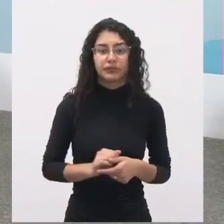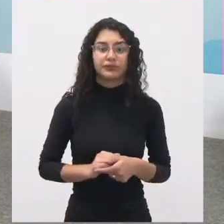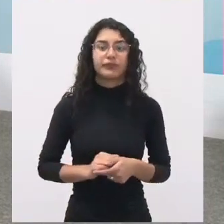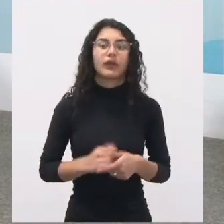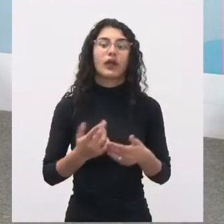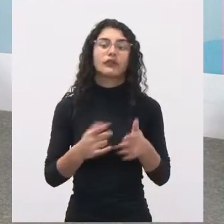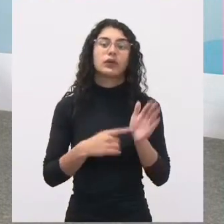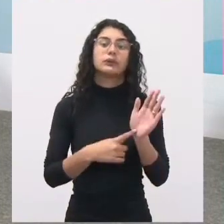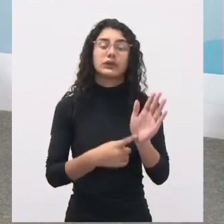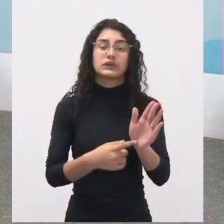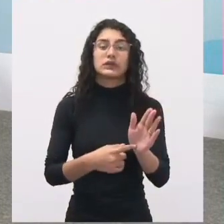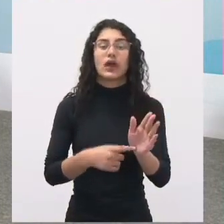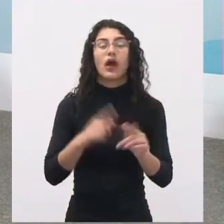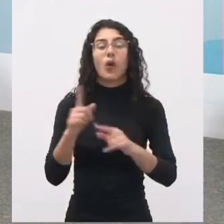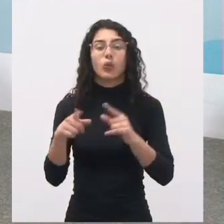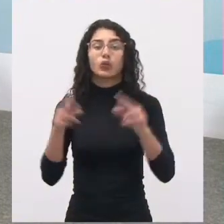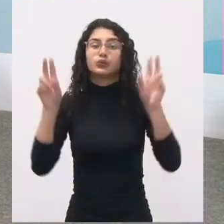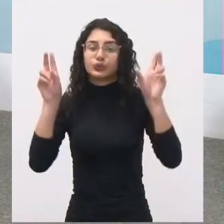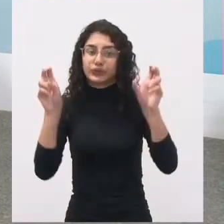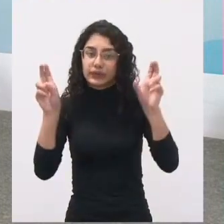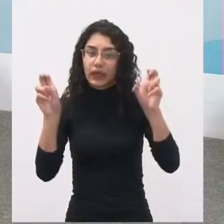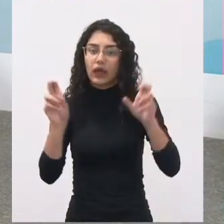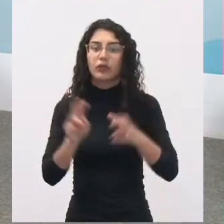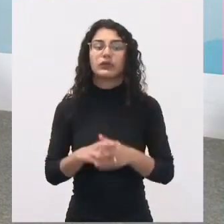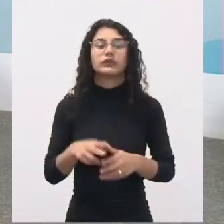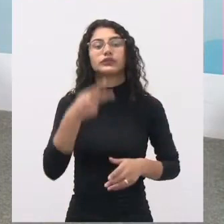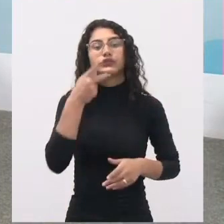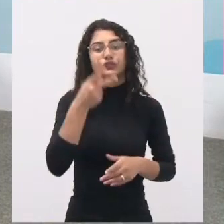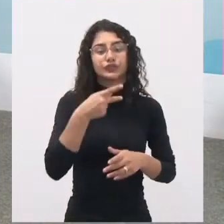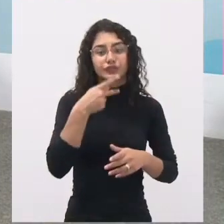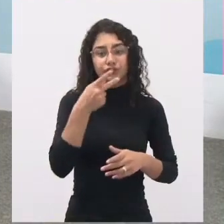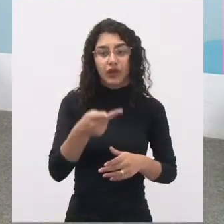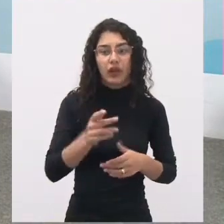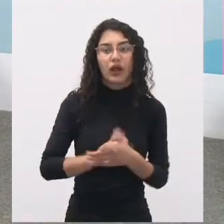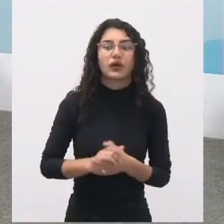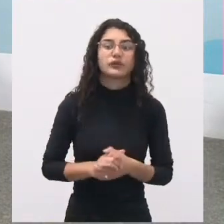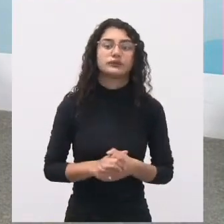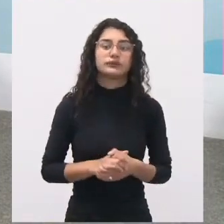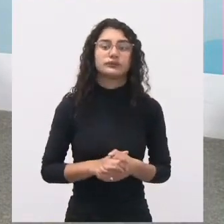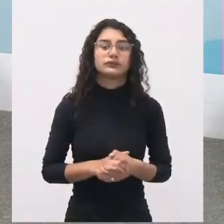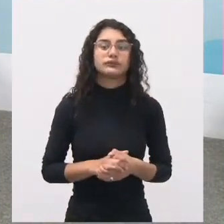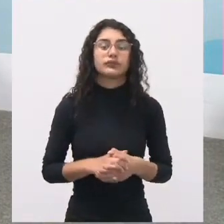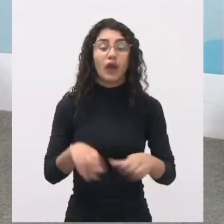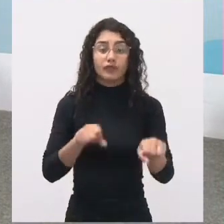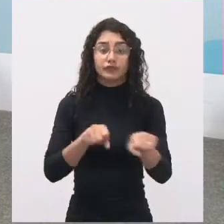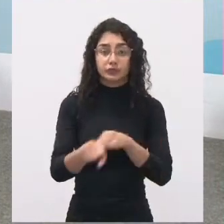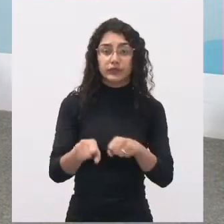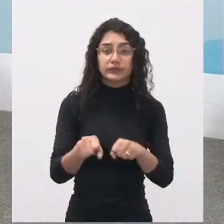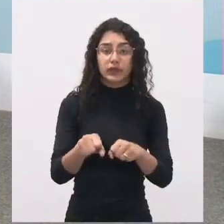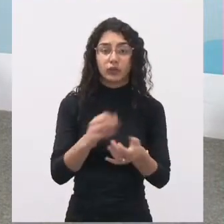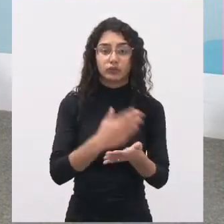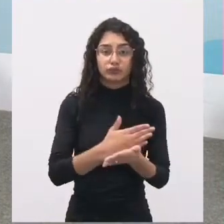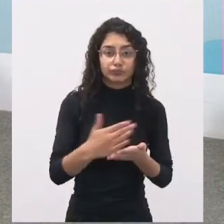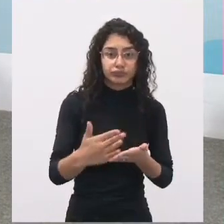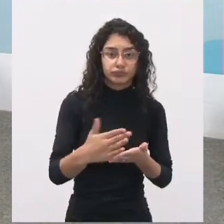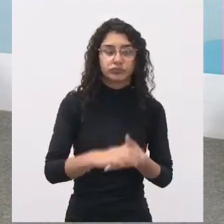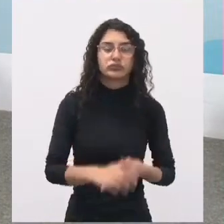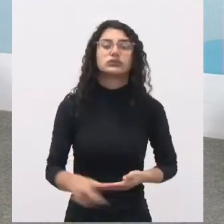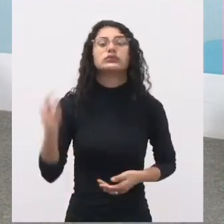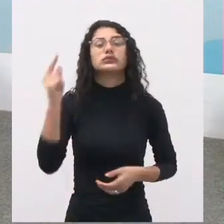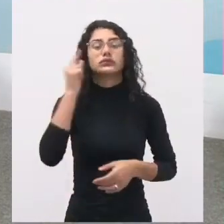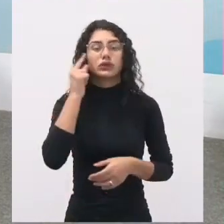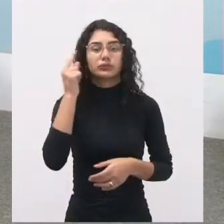trazer o próximo ponto que a gente vai refletir e discutir aqui junto, que é a formação continuada, né? É pensar